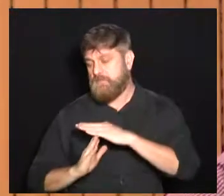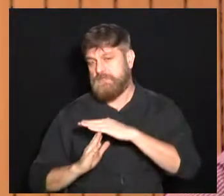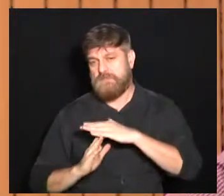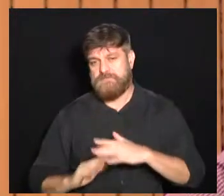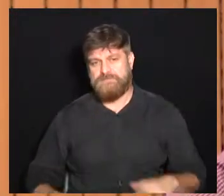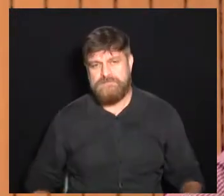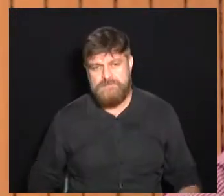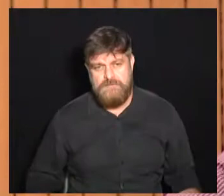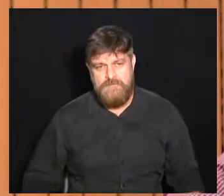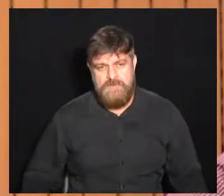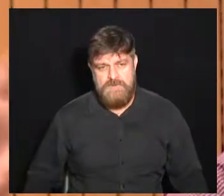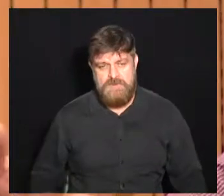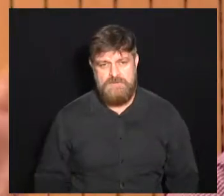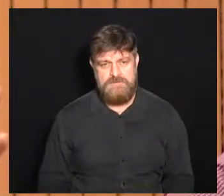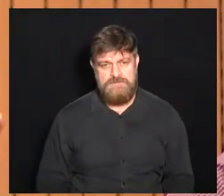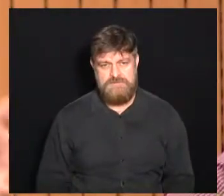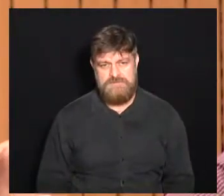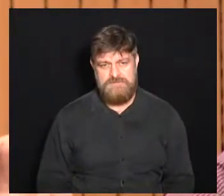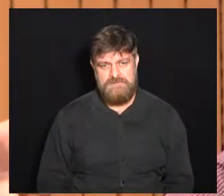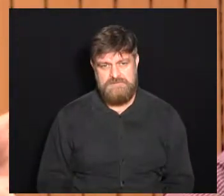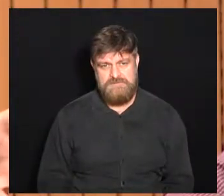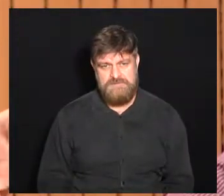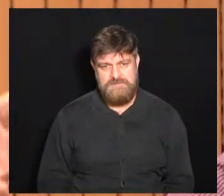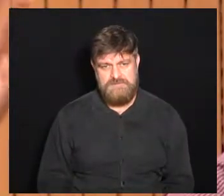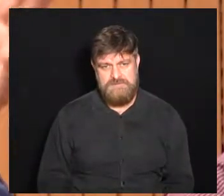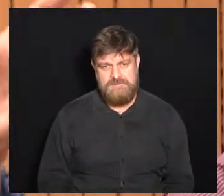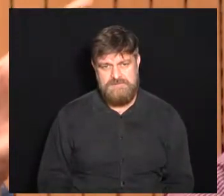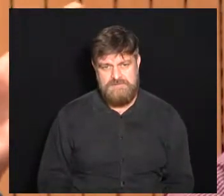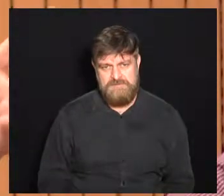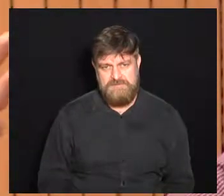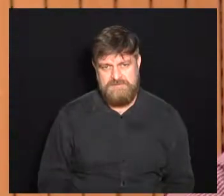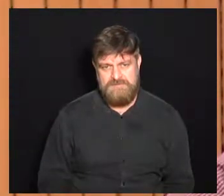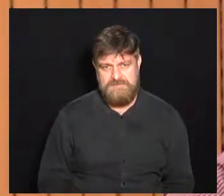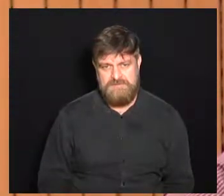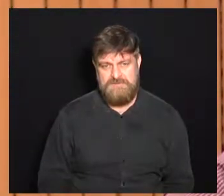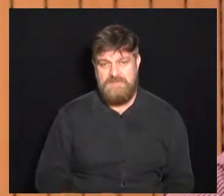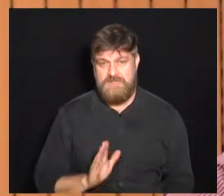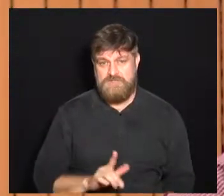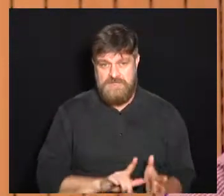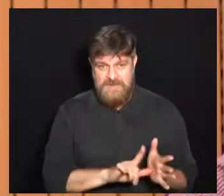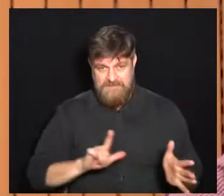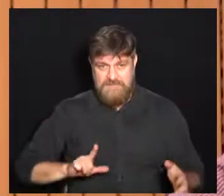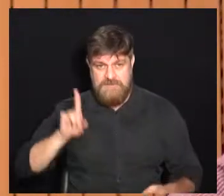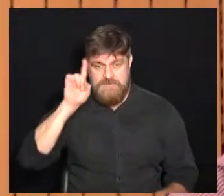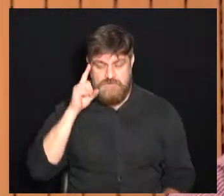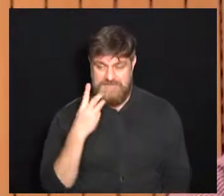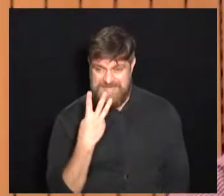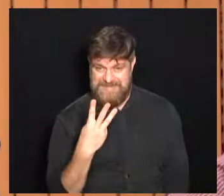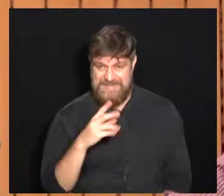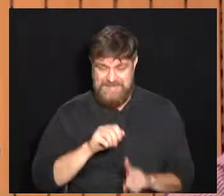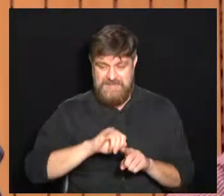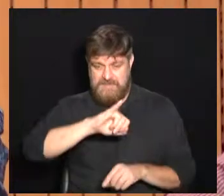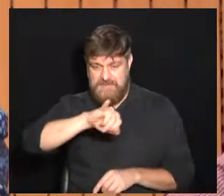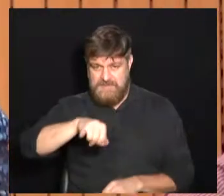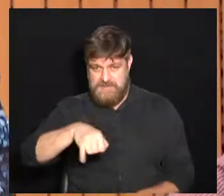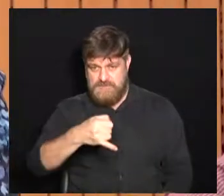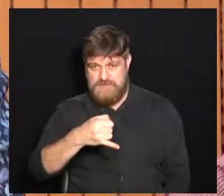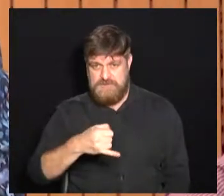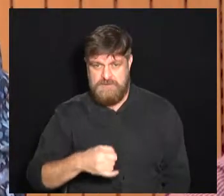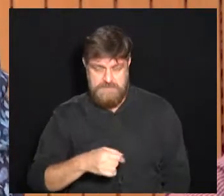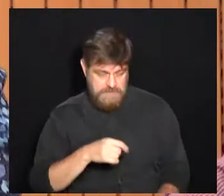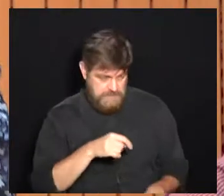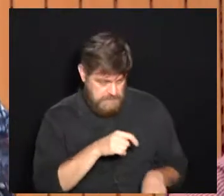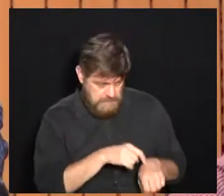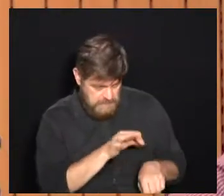houve, acho que aqui, eu já estou respondendo para os dois, tá? Aviso prévio. Sim, dia 3 de janeiro, confirmem para mim,